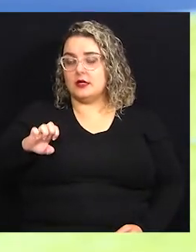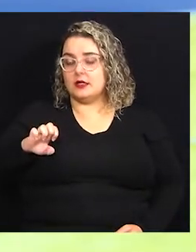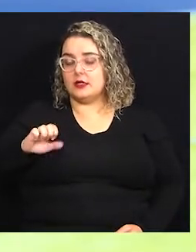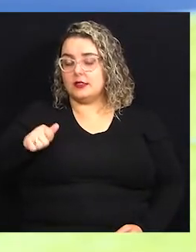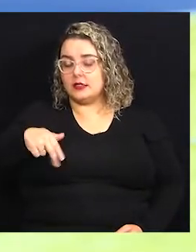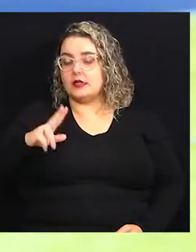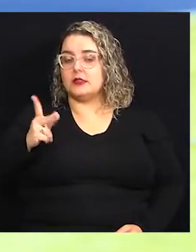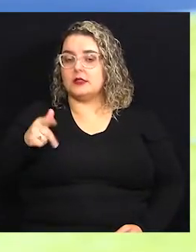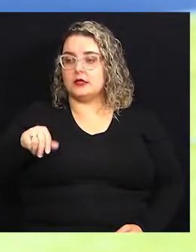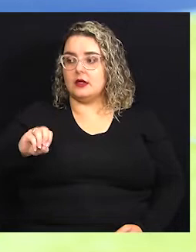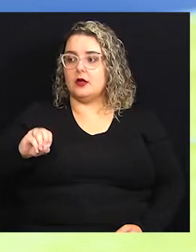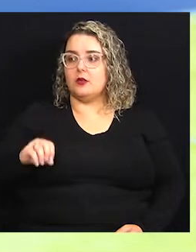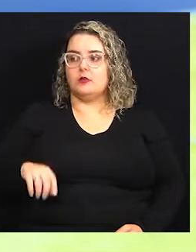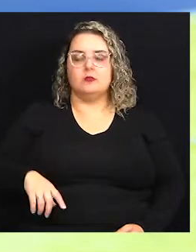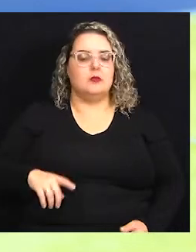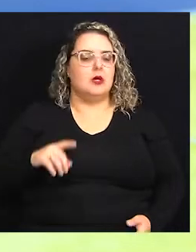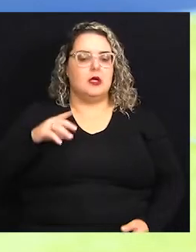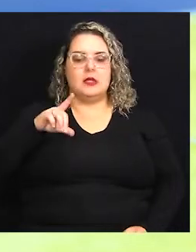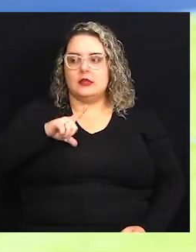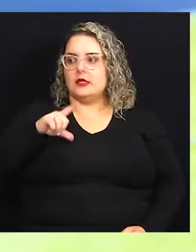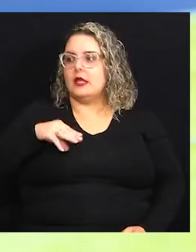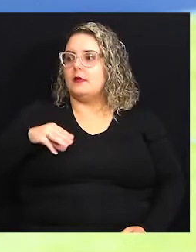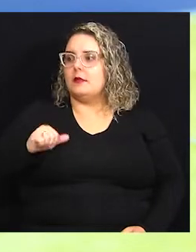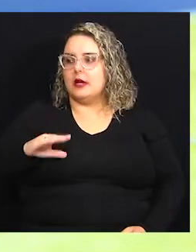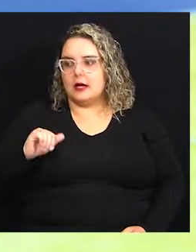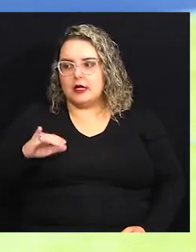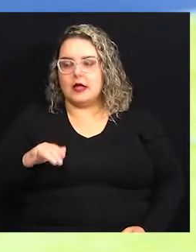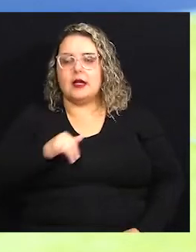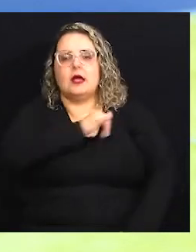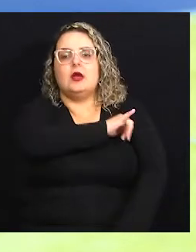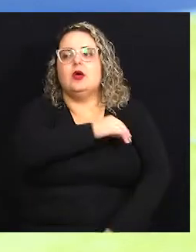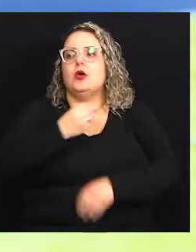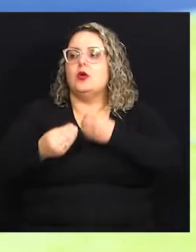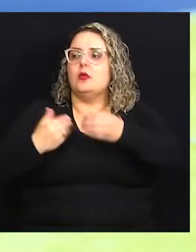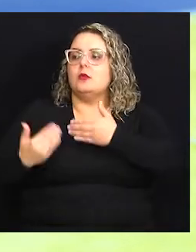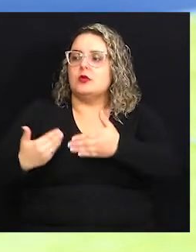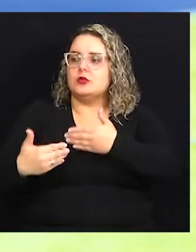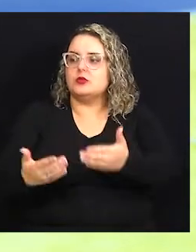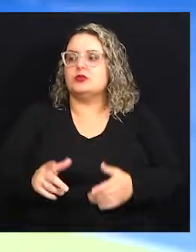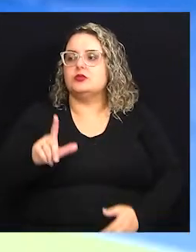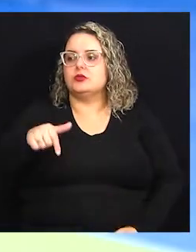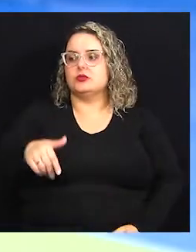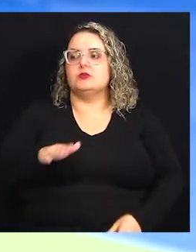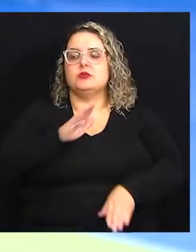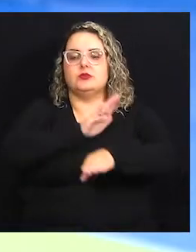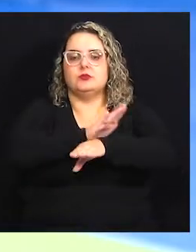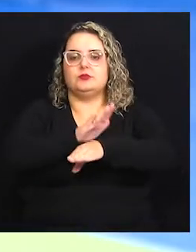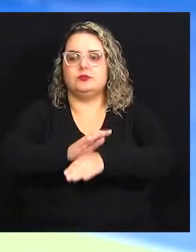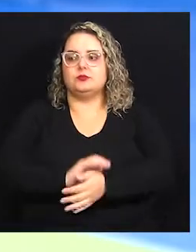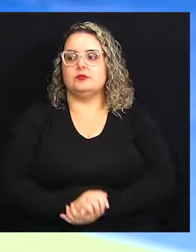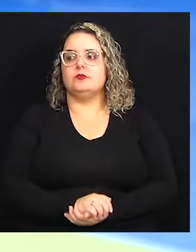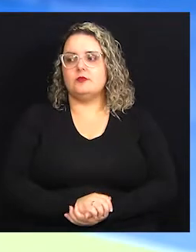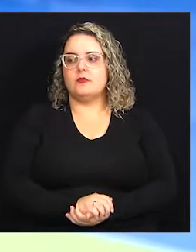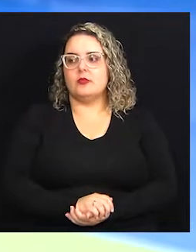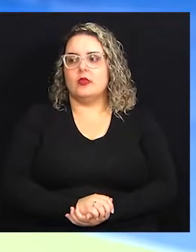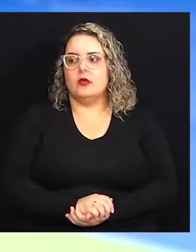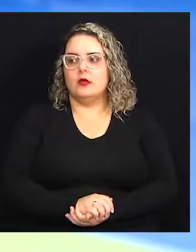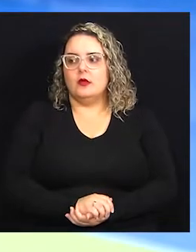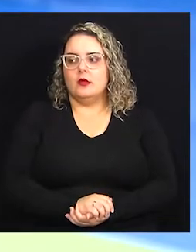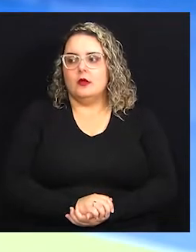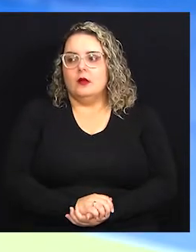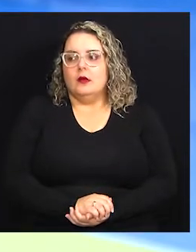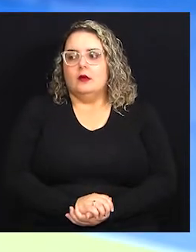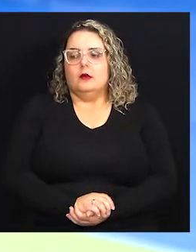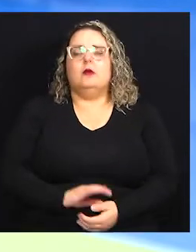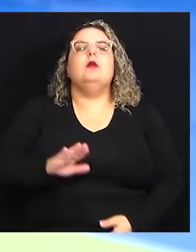você. Tem Maranhão, tem Macaé, no estado do Rio de Janeiro. Como é que foi a sua trajetória depois como auxiliar? Quando eu saí de